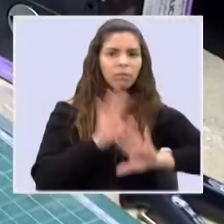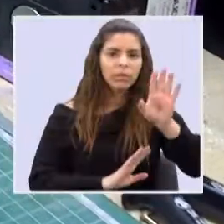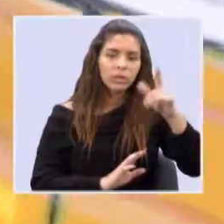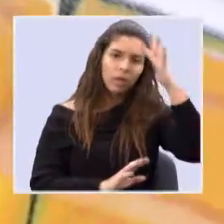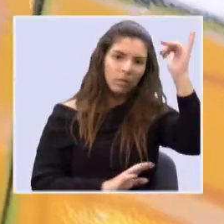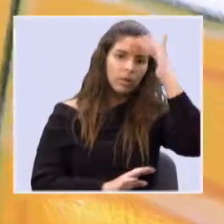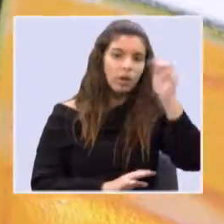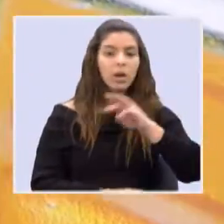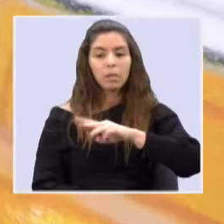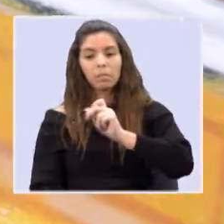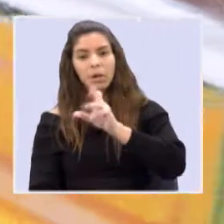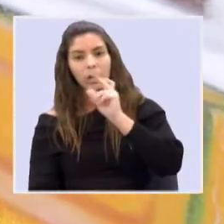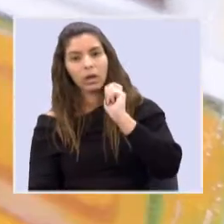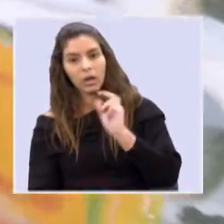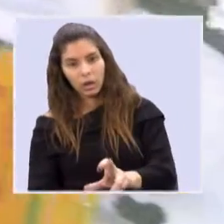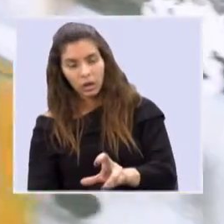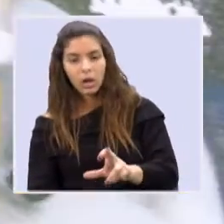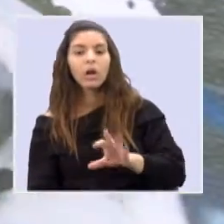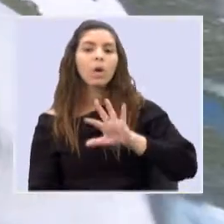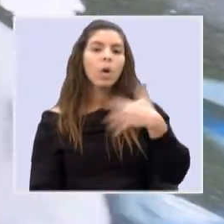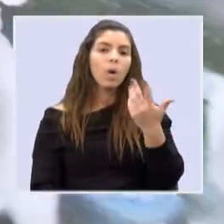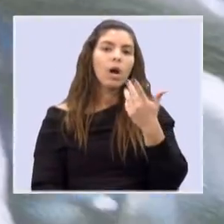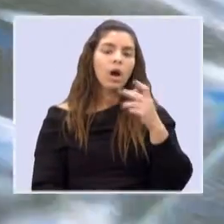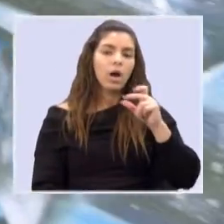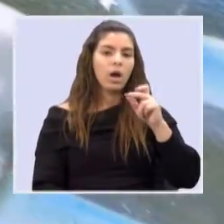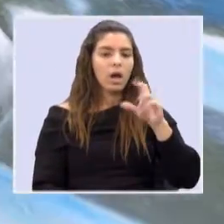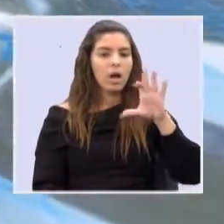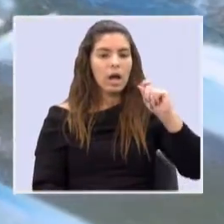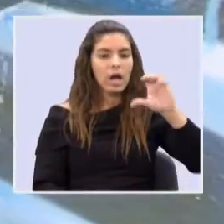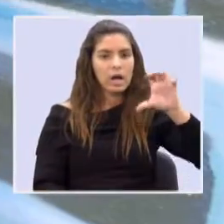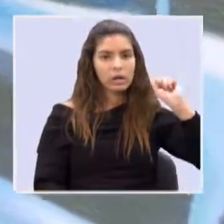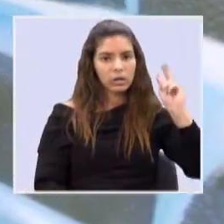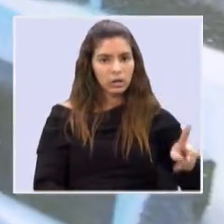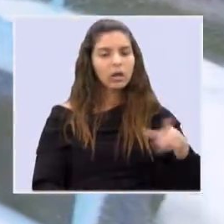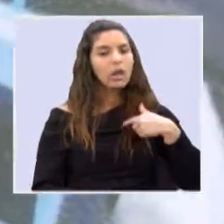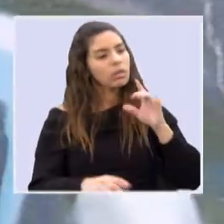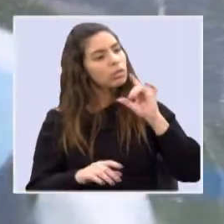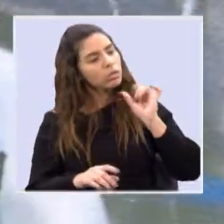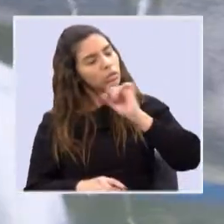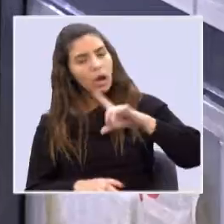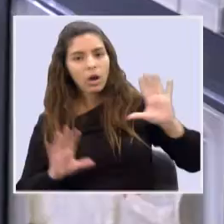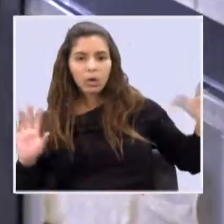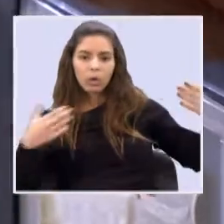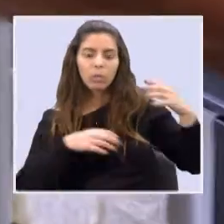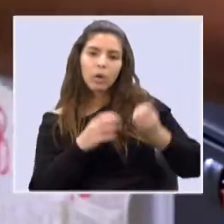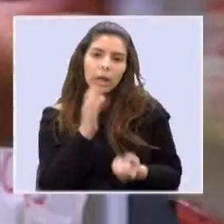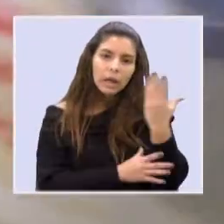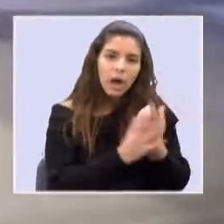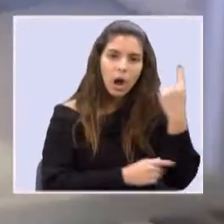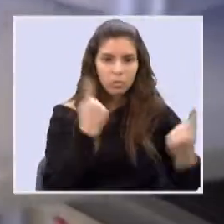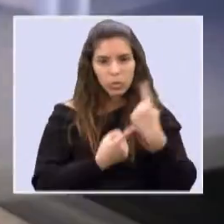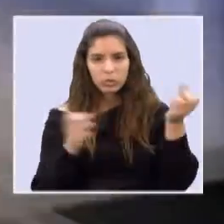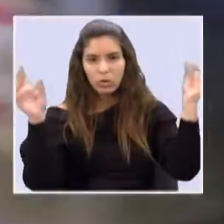Um Hackerspace, ou Makerspace, é um espaço real onde pessoas juntam-se para criar algo em conjunto.